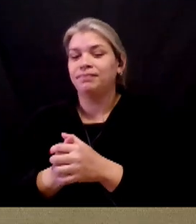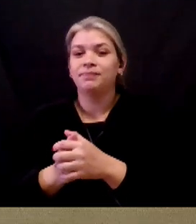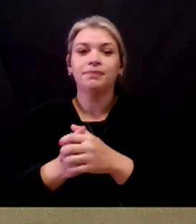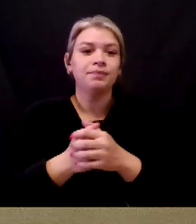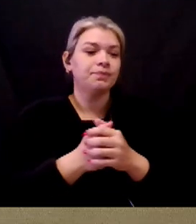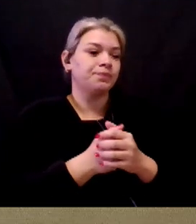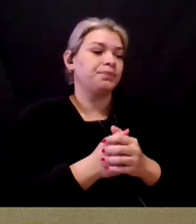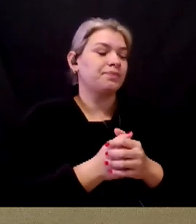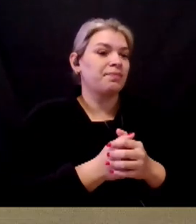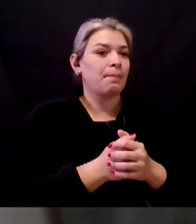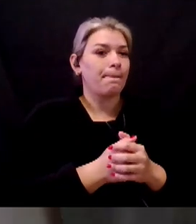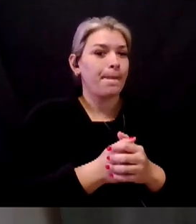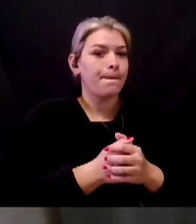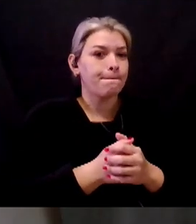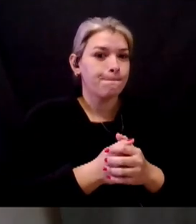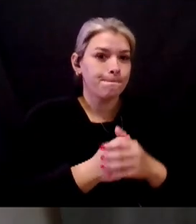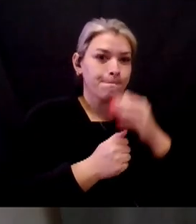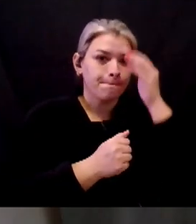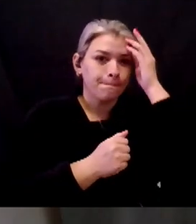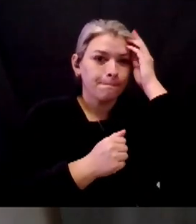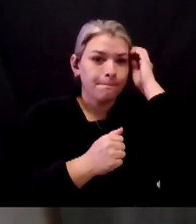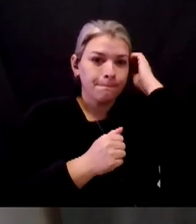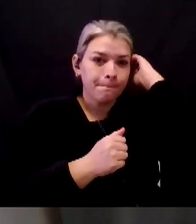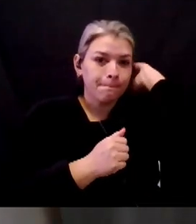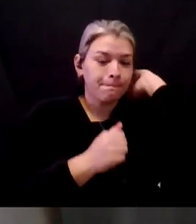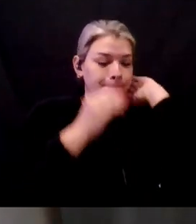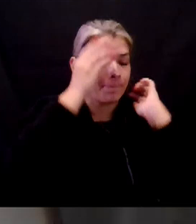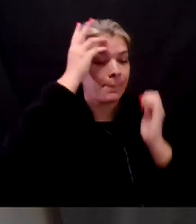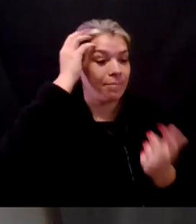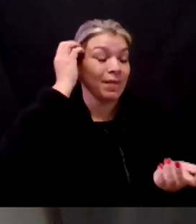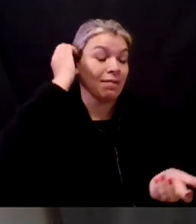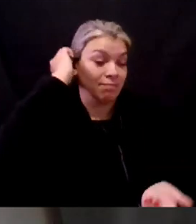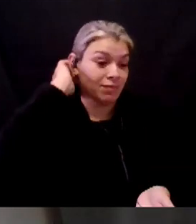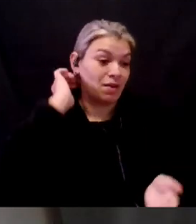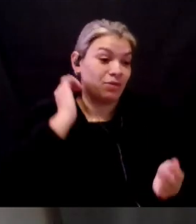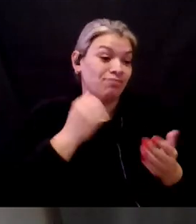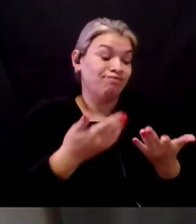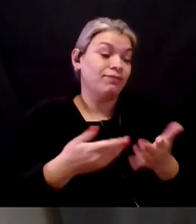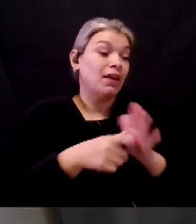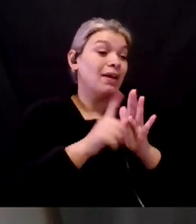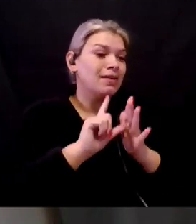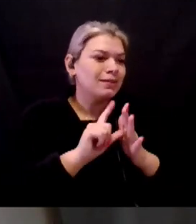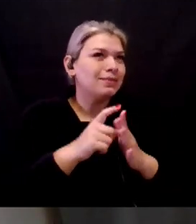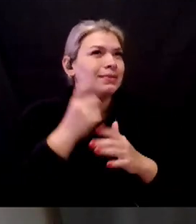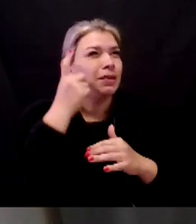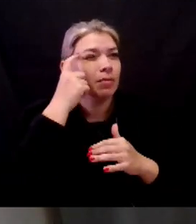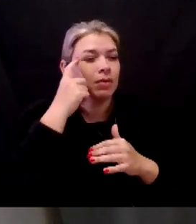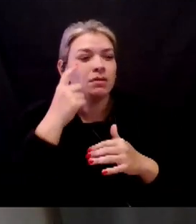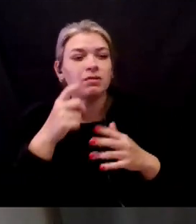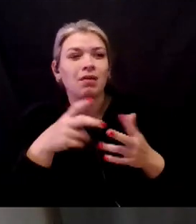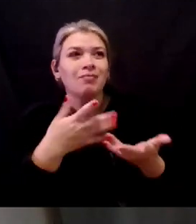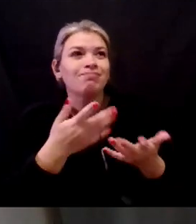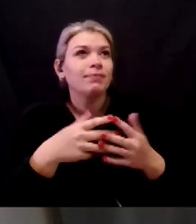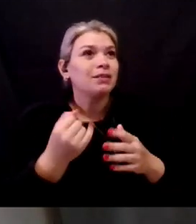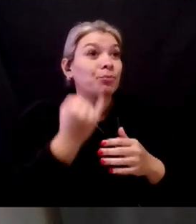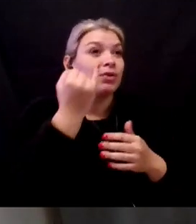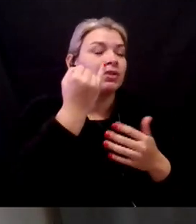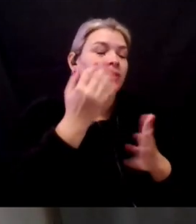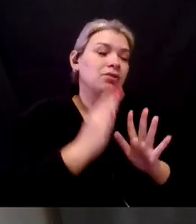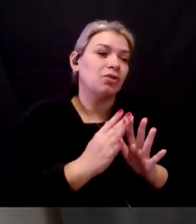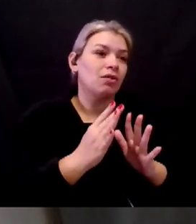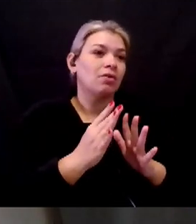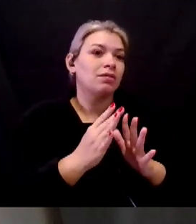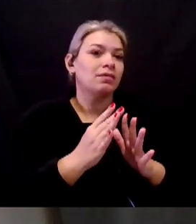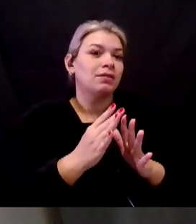Certo. Então, Rubio, eu acho que antes de pensar em interesse, eu acho que é importante a gente explicar como que a análise